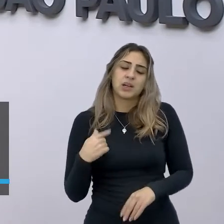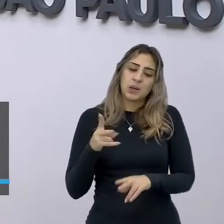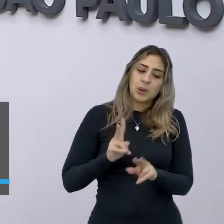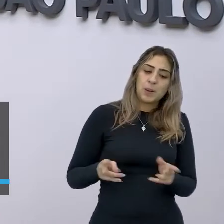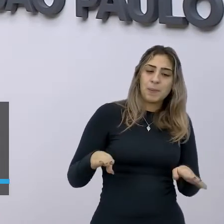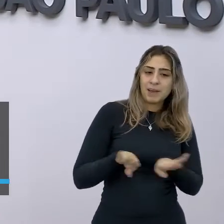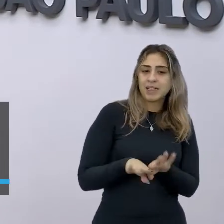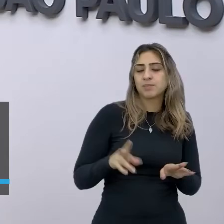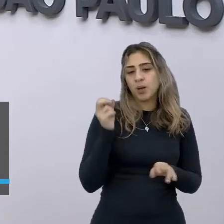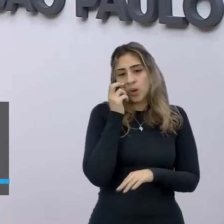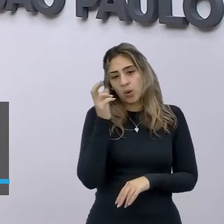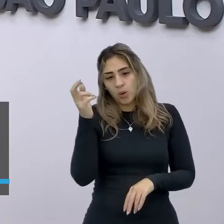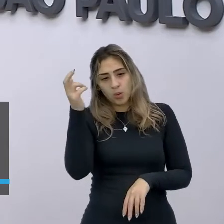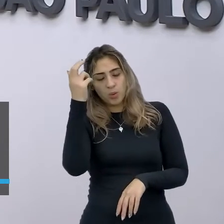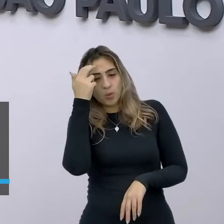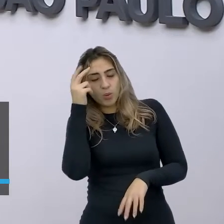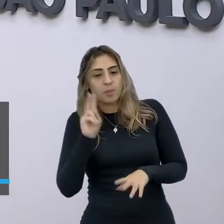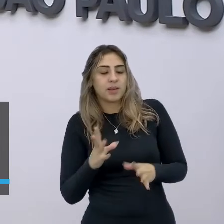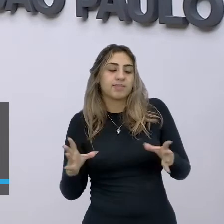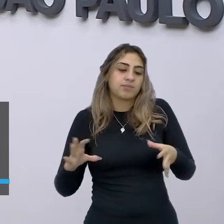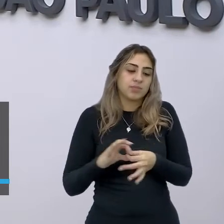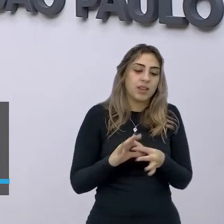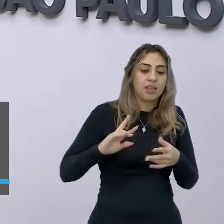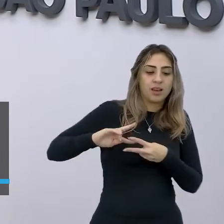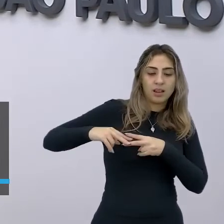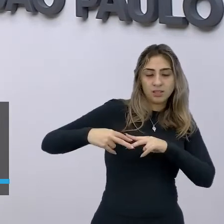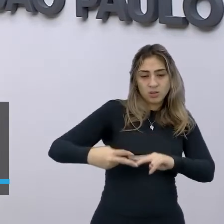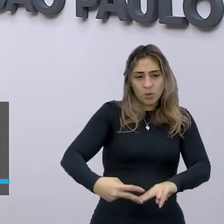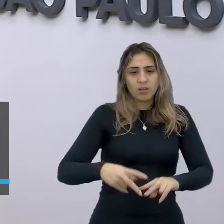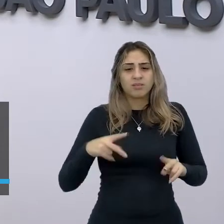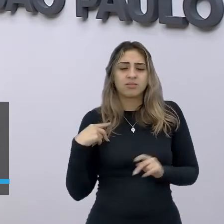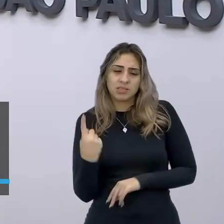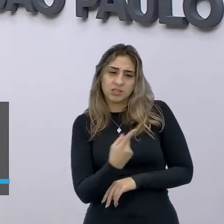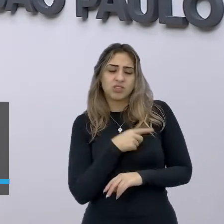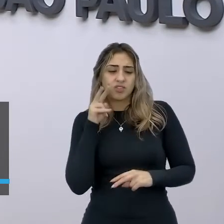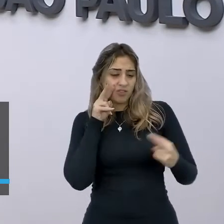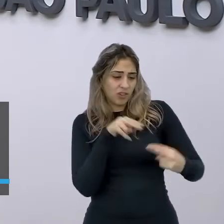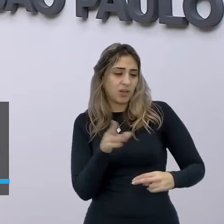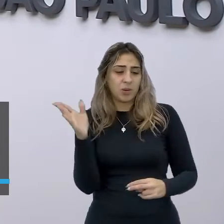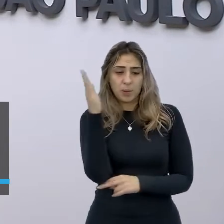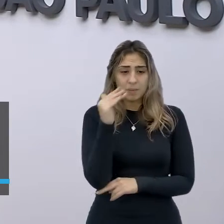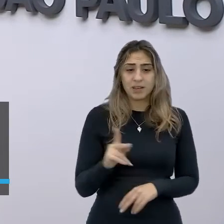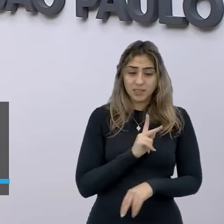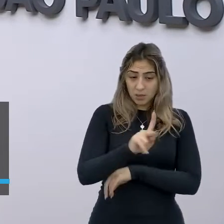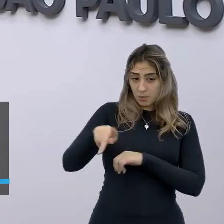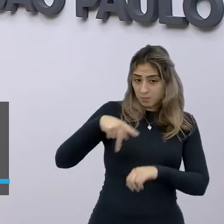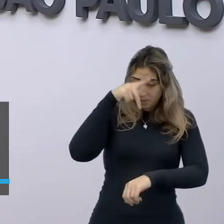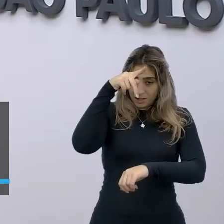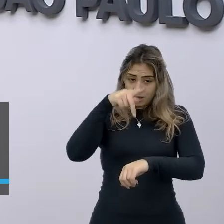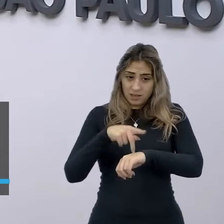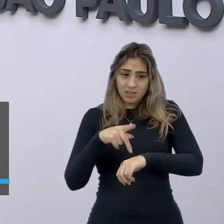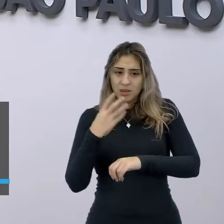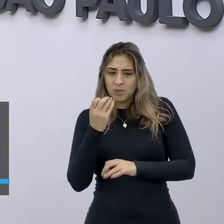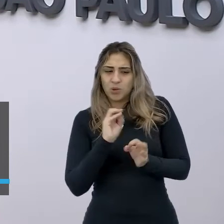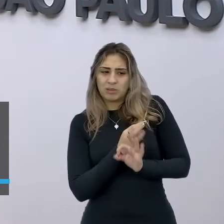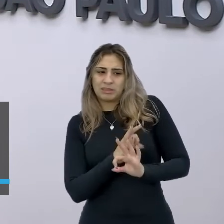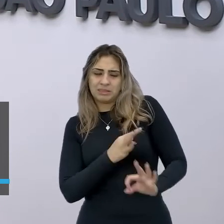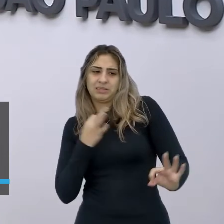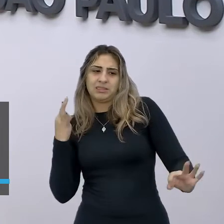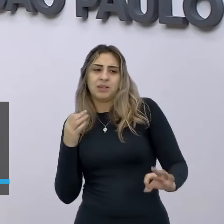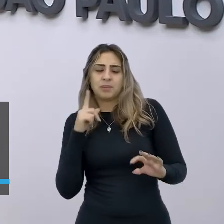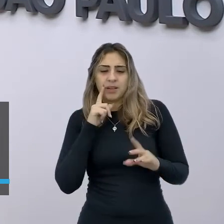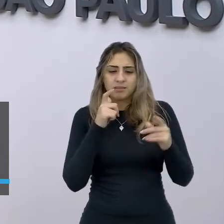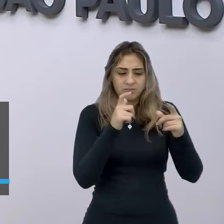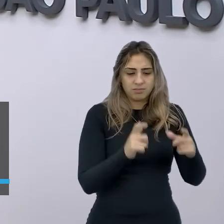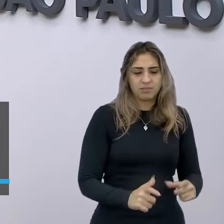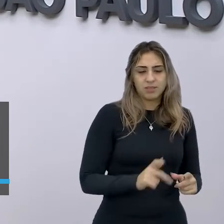mesma cultura, um mesmo conjunto de tradições. A gente vê então que o Brasil é um país muito extenso, né,